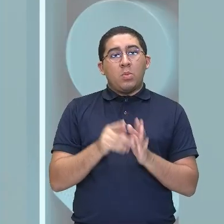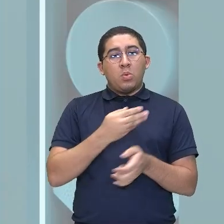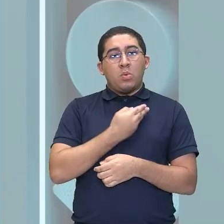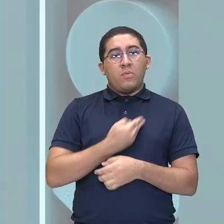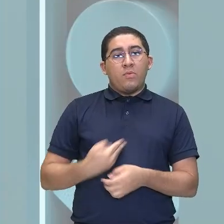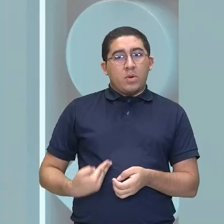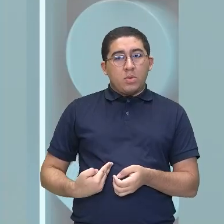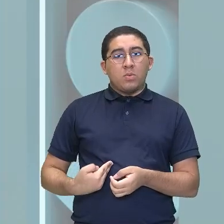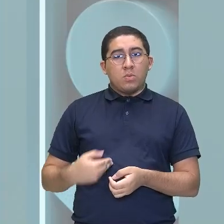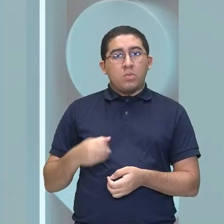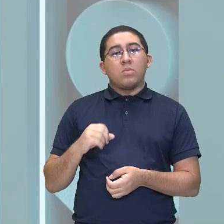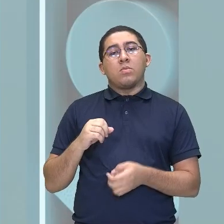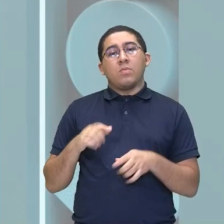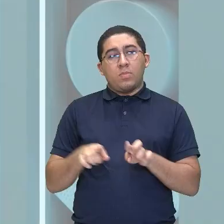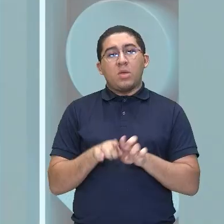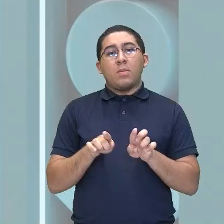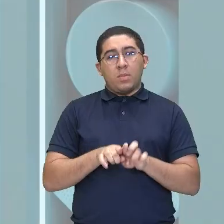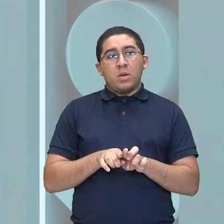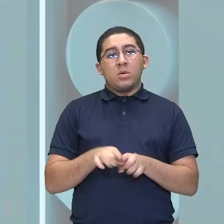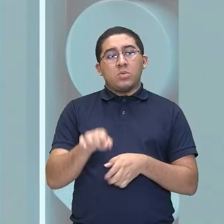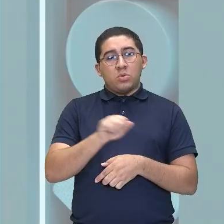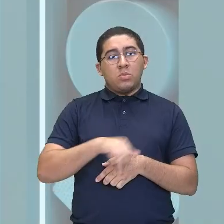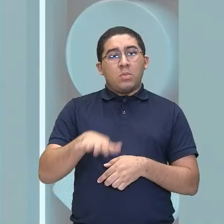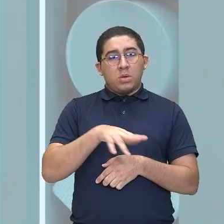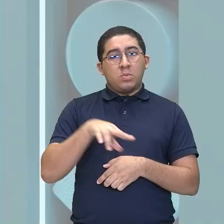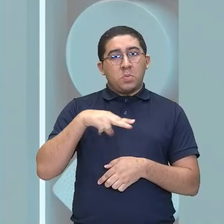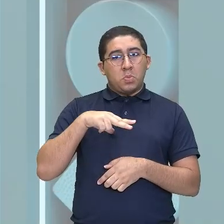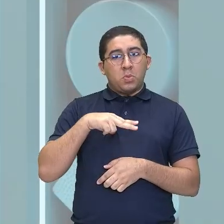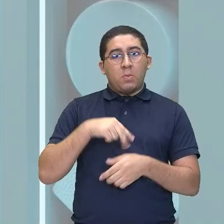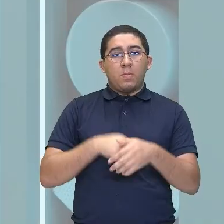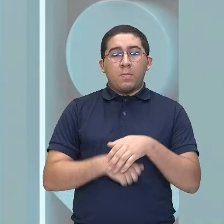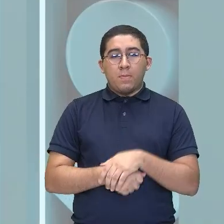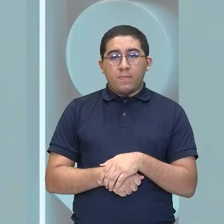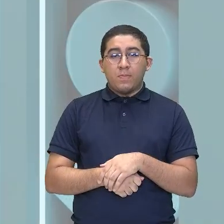ou também do setor privado,